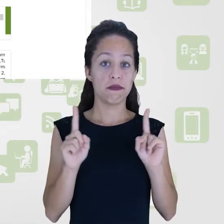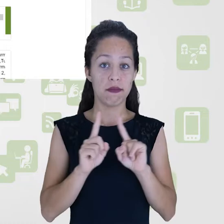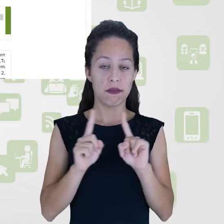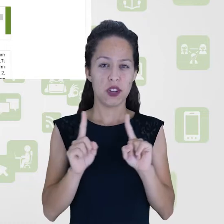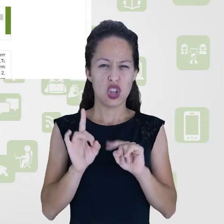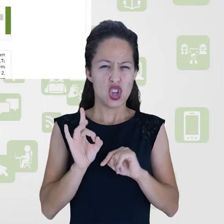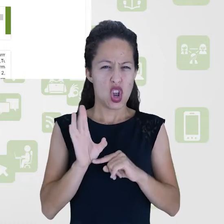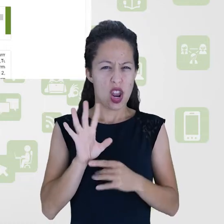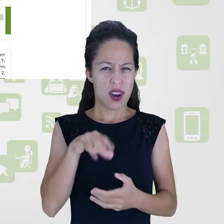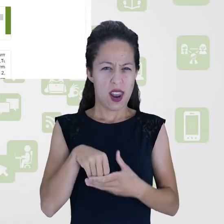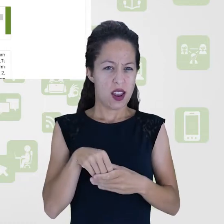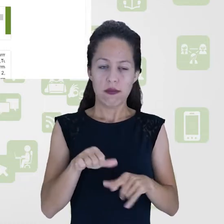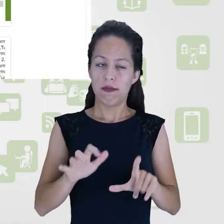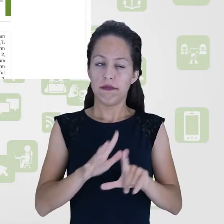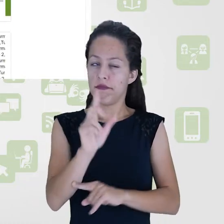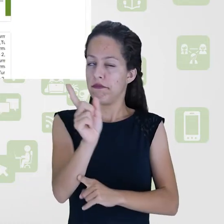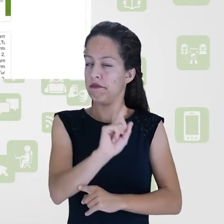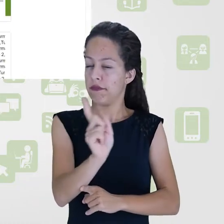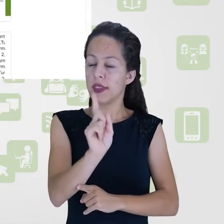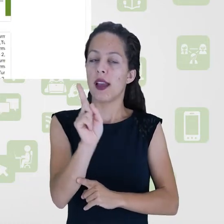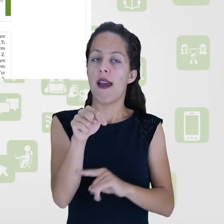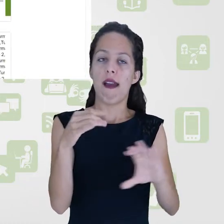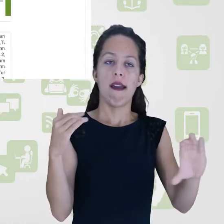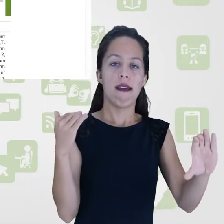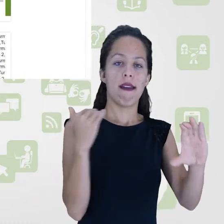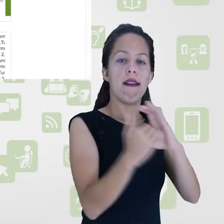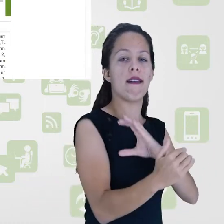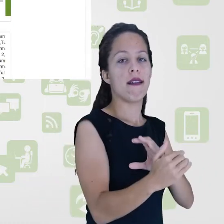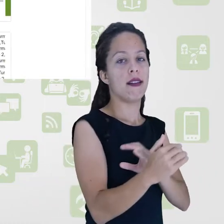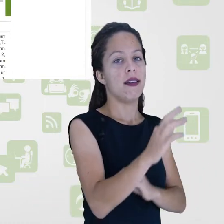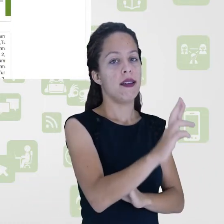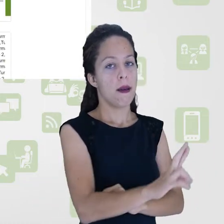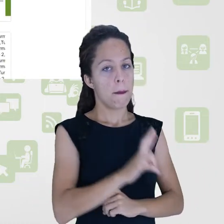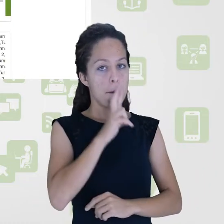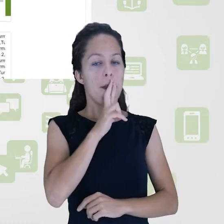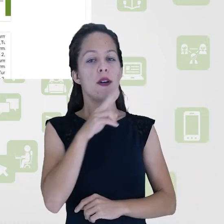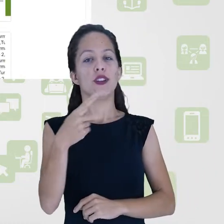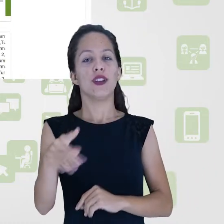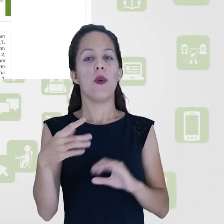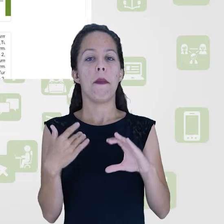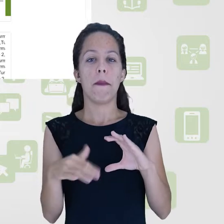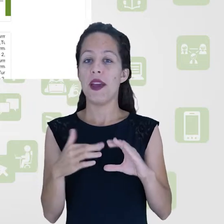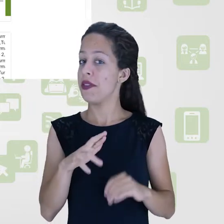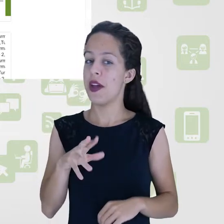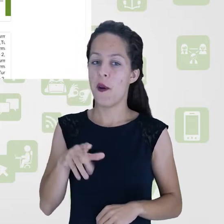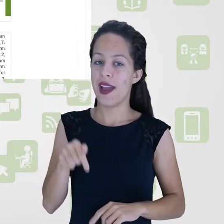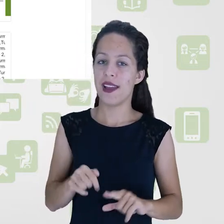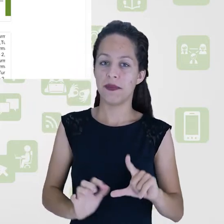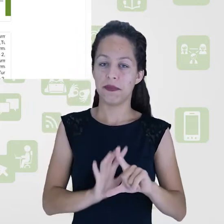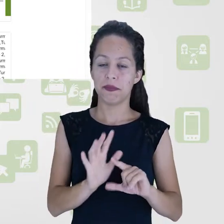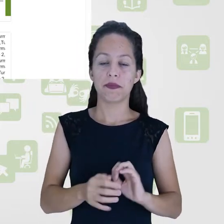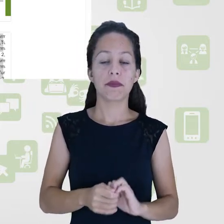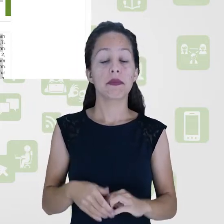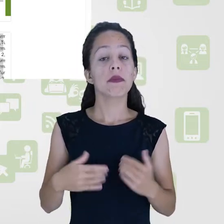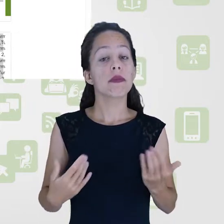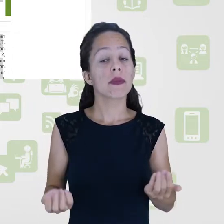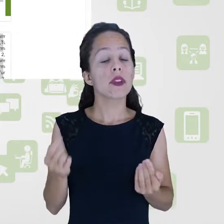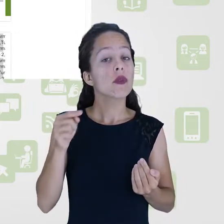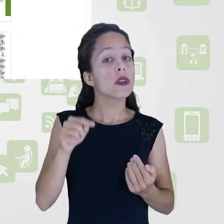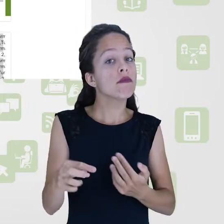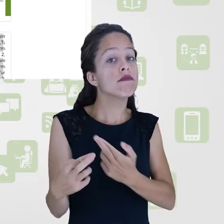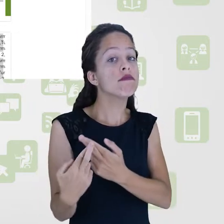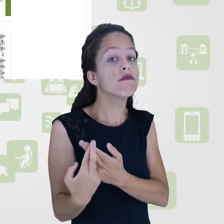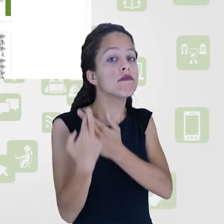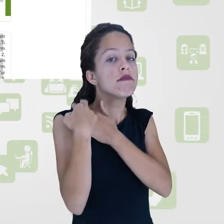não aqui no ambiente virtual. É possível filtrar, então, por função, por papel. Então, eu quero enviar para os